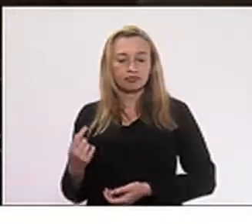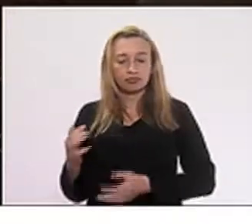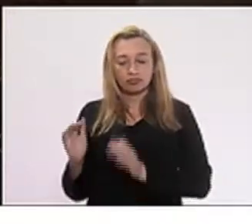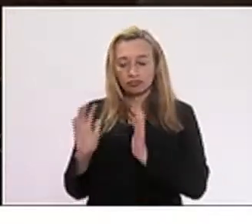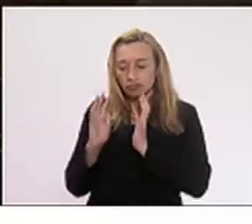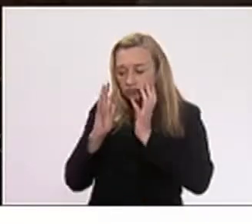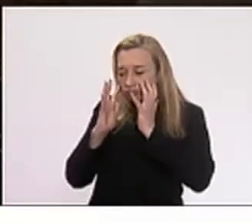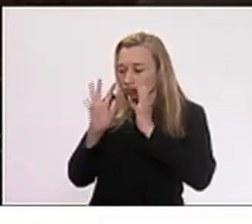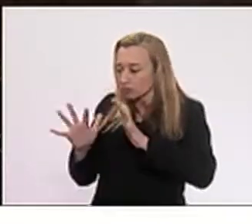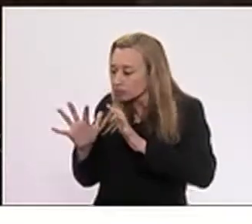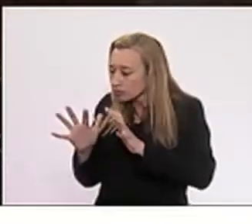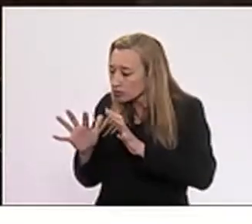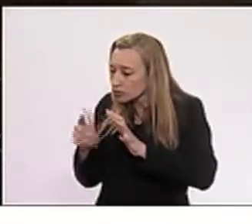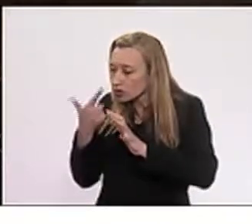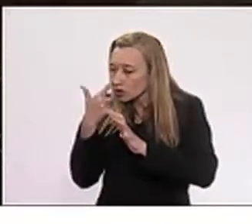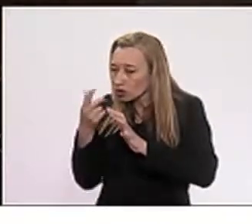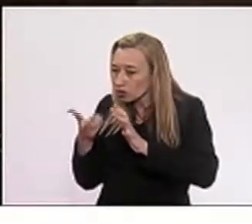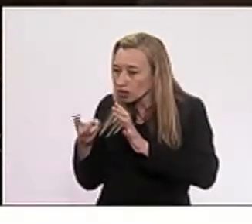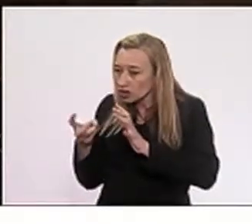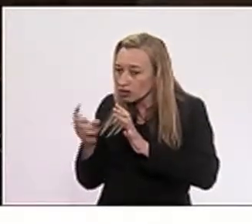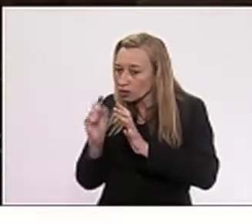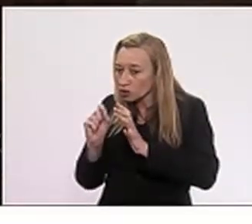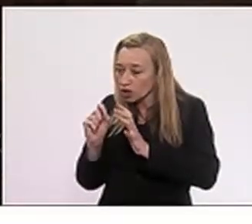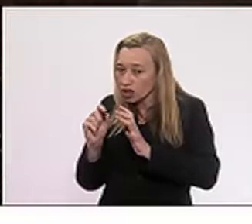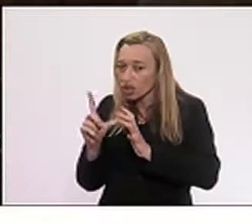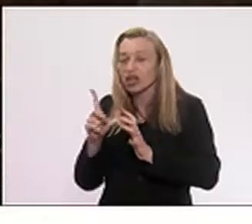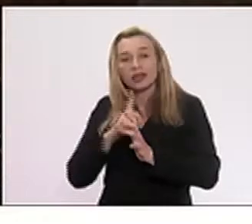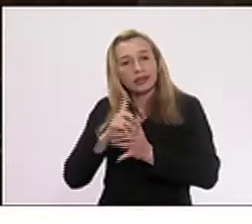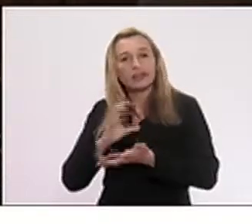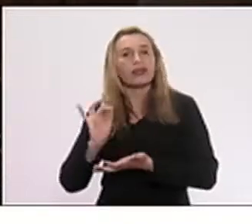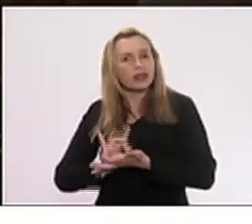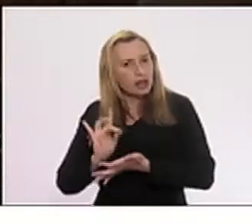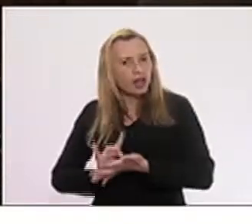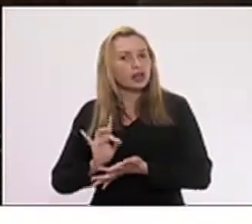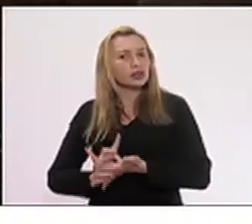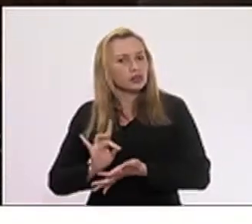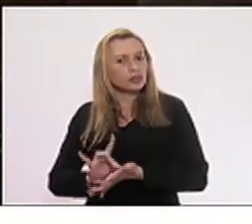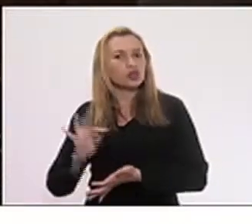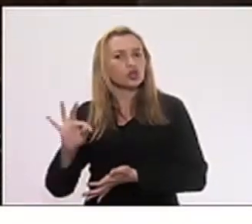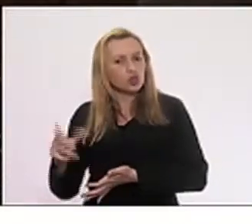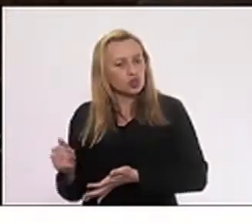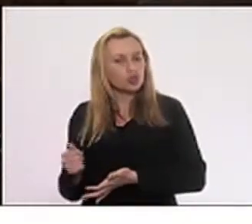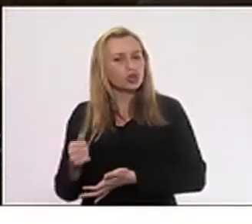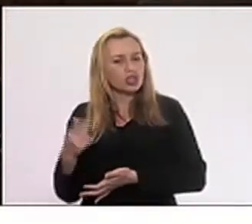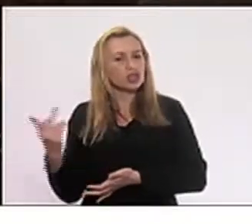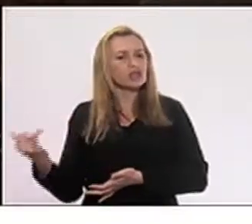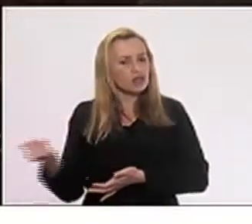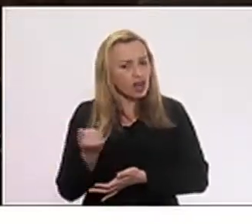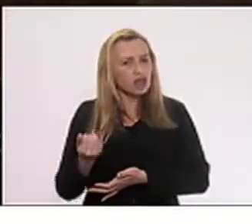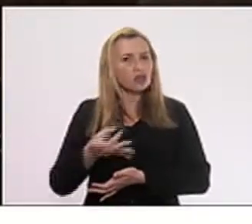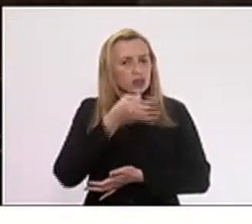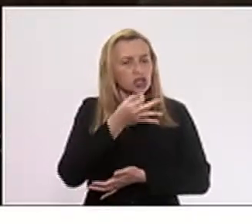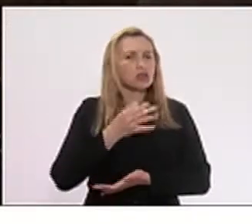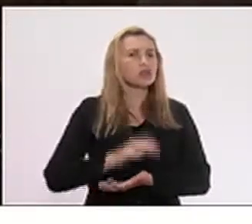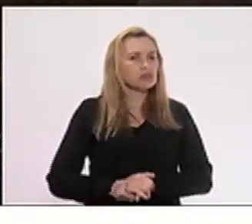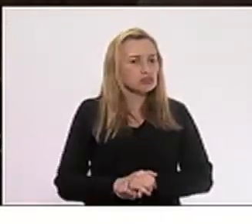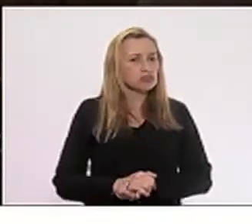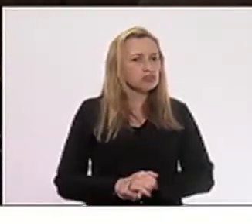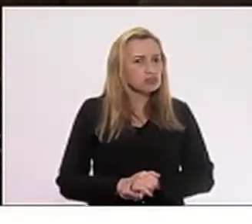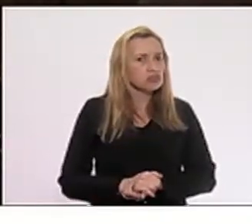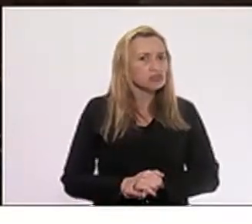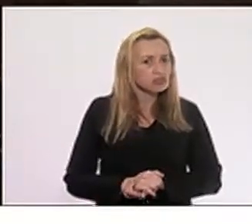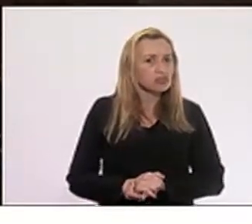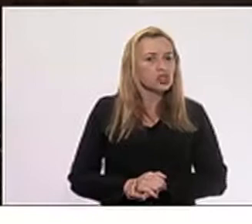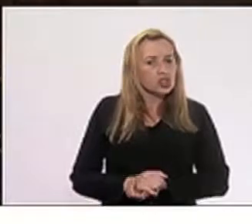atenção, vê que existe muita verdade naquilo que está sendo emitido como opinião, naquilo que está